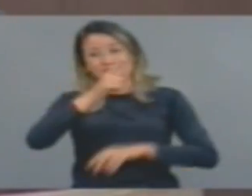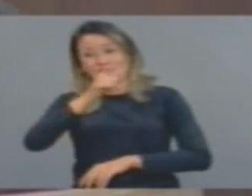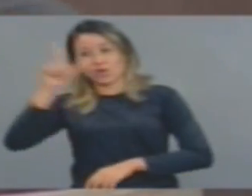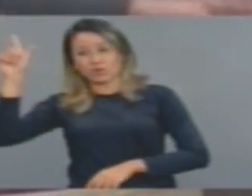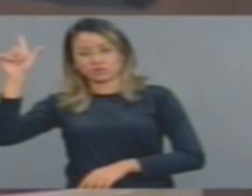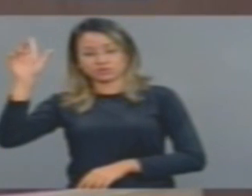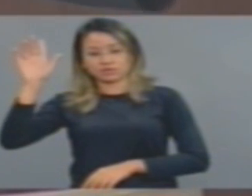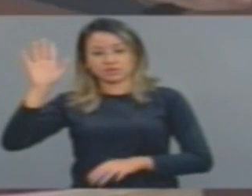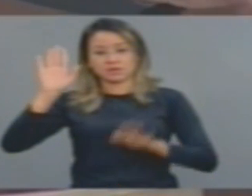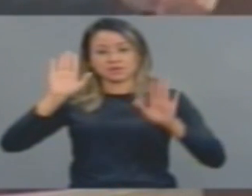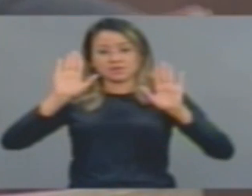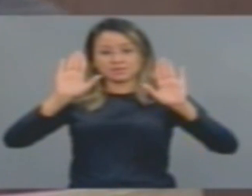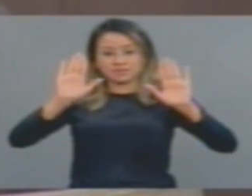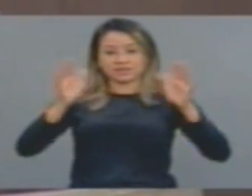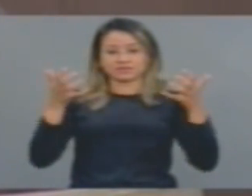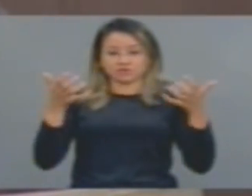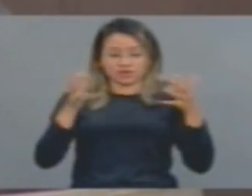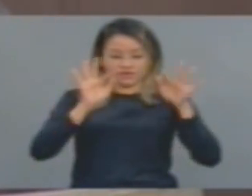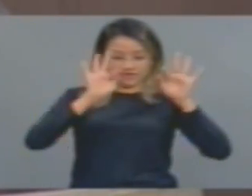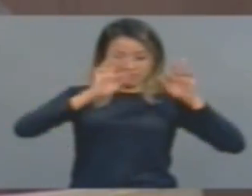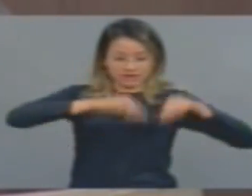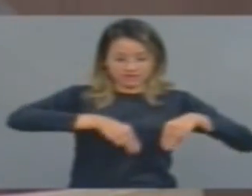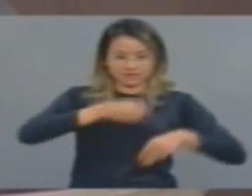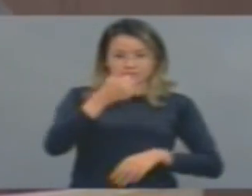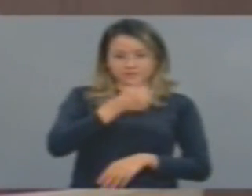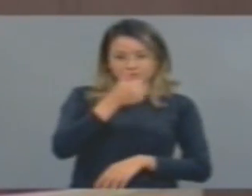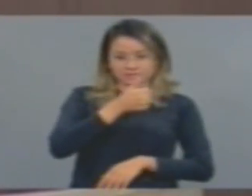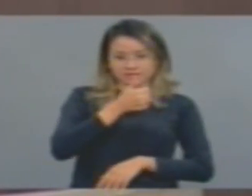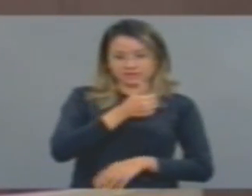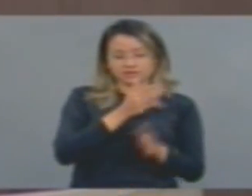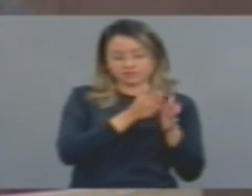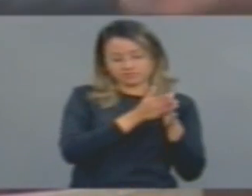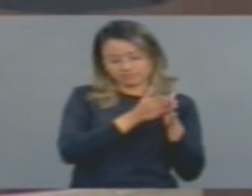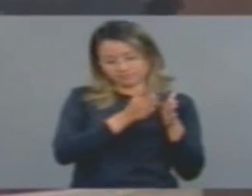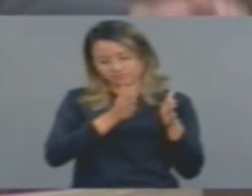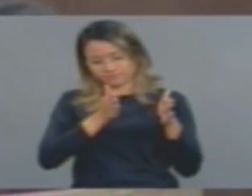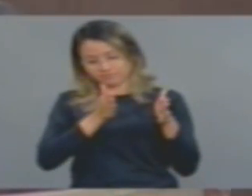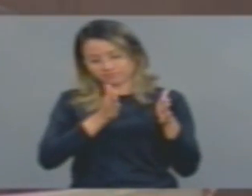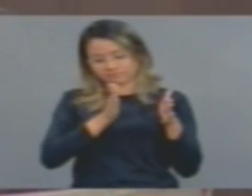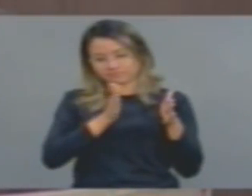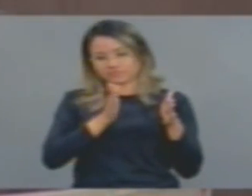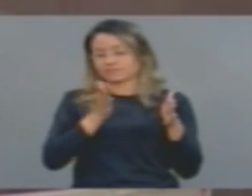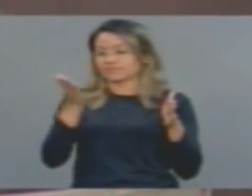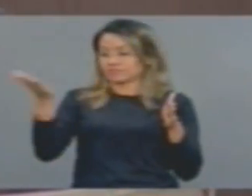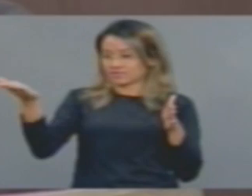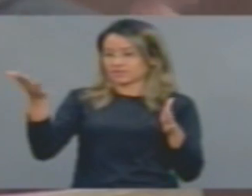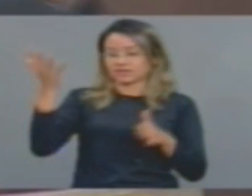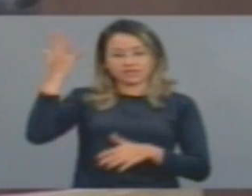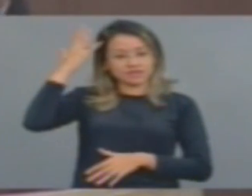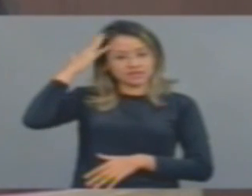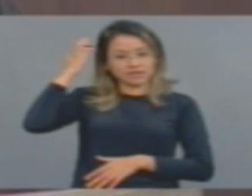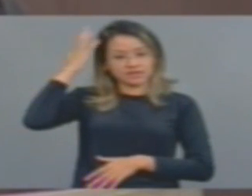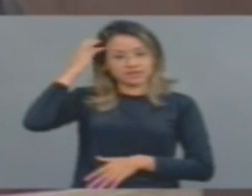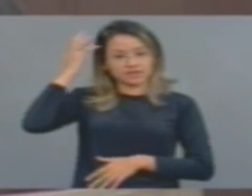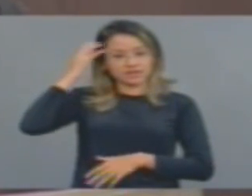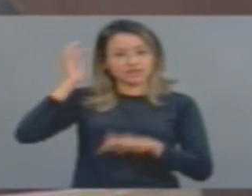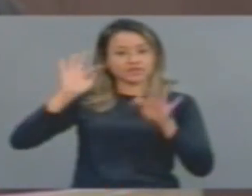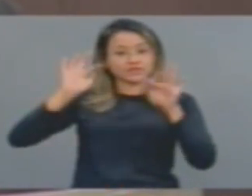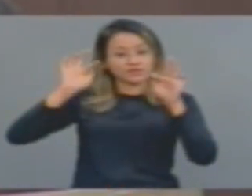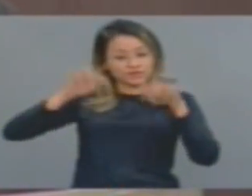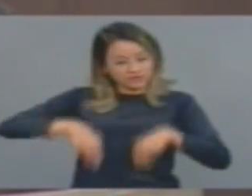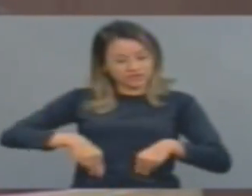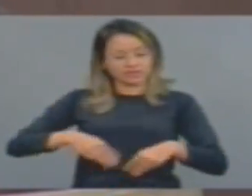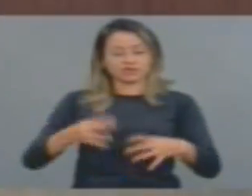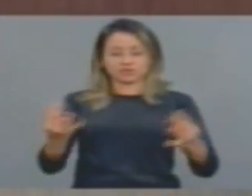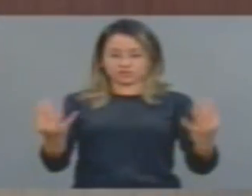no estado do Ceará, mas eu queria encerrar esse primeiro tempo ouvindo o deputado Evandro Leitão e, ao final, chamando a